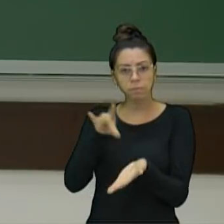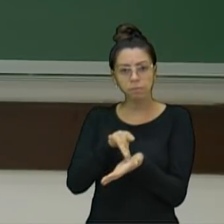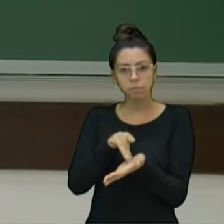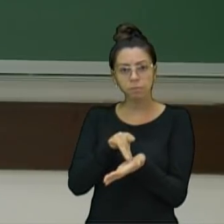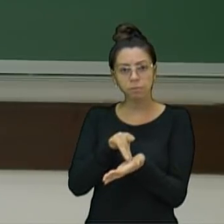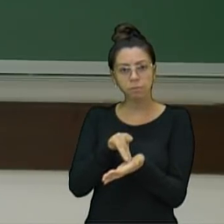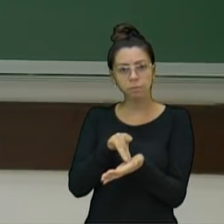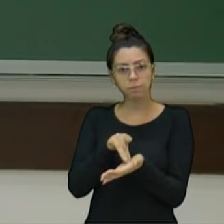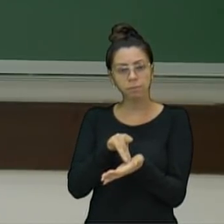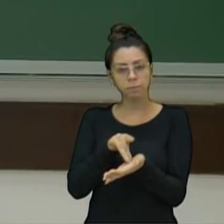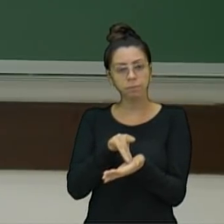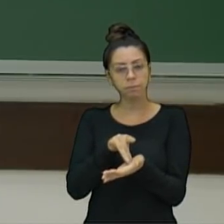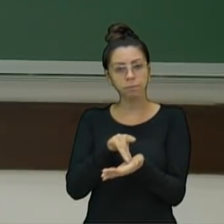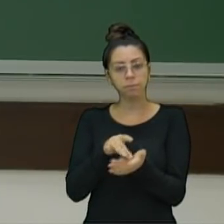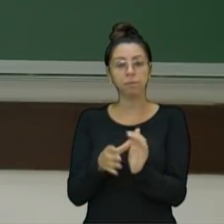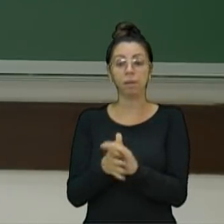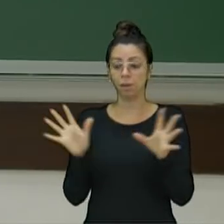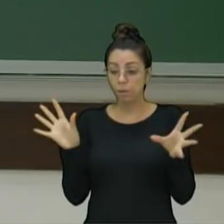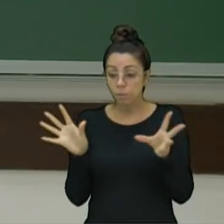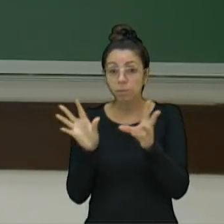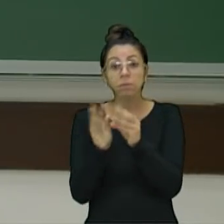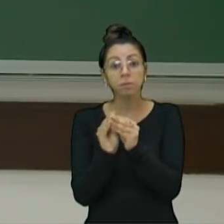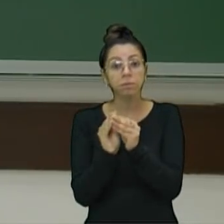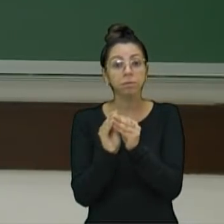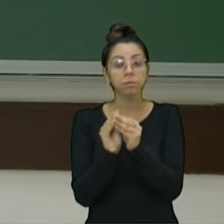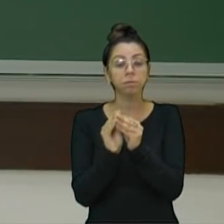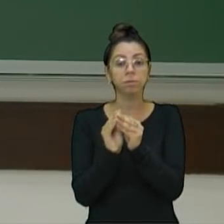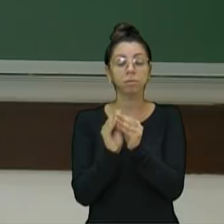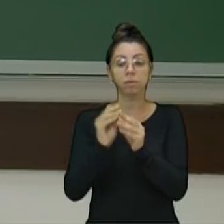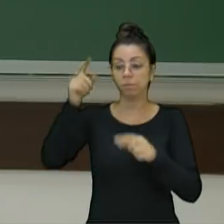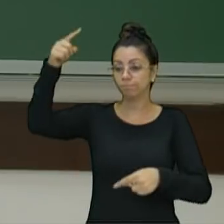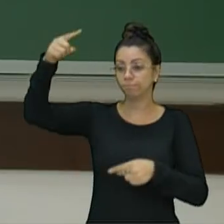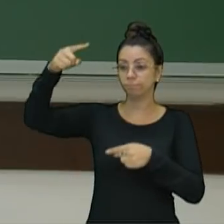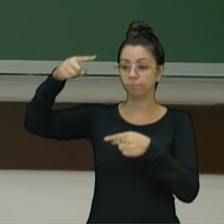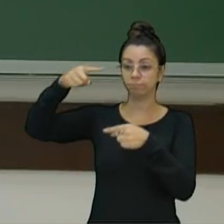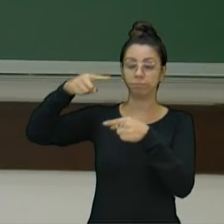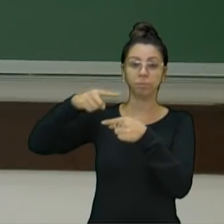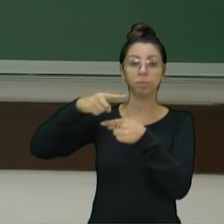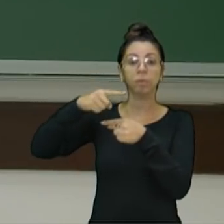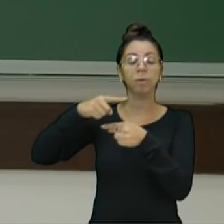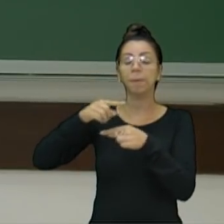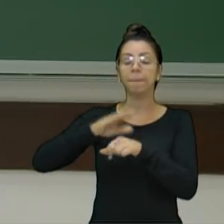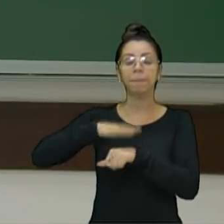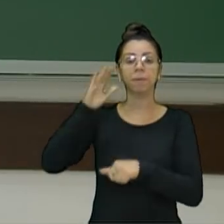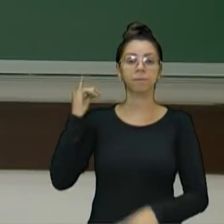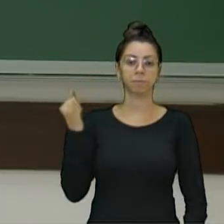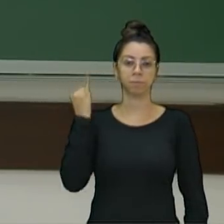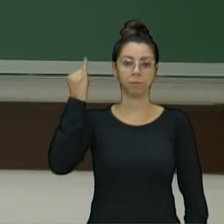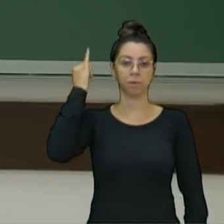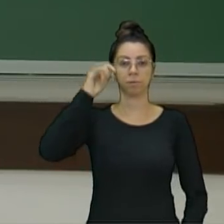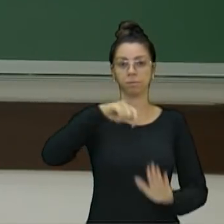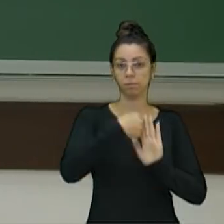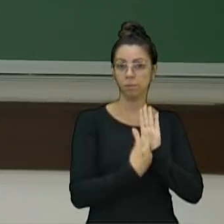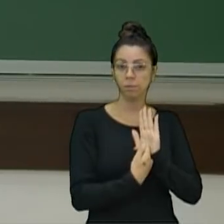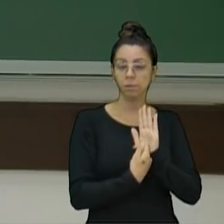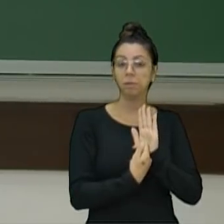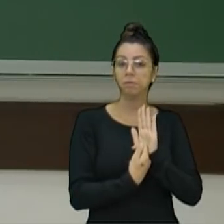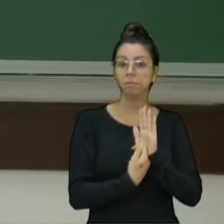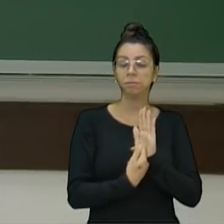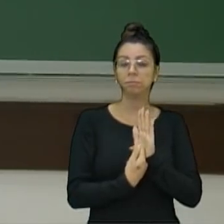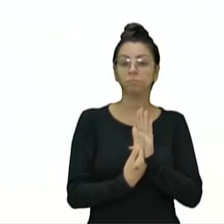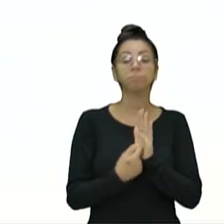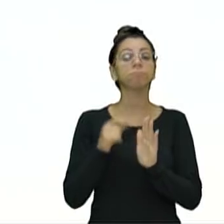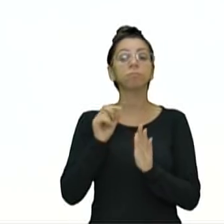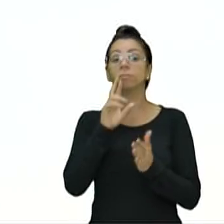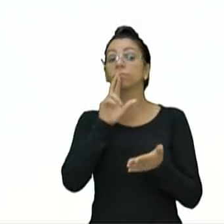aula? Ele é uma síntese, né? É escrever em poucas linhas o que é importante em um texto? O que você marcou aí no